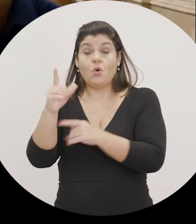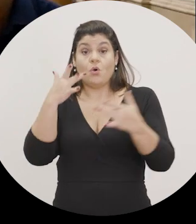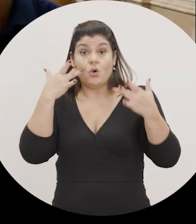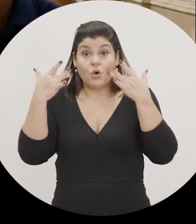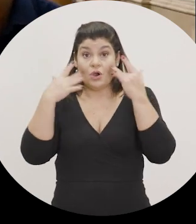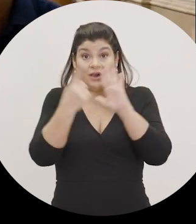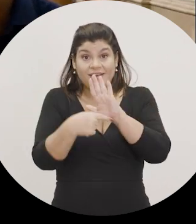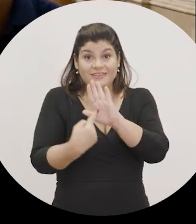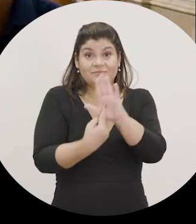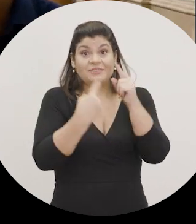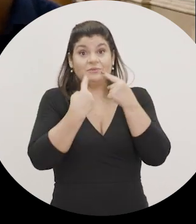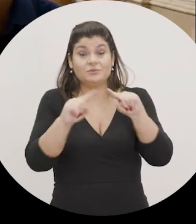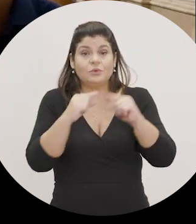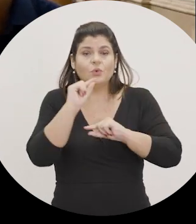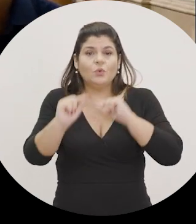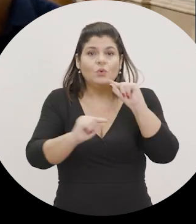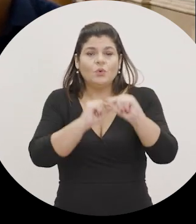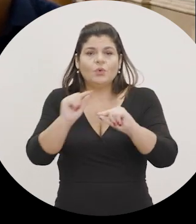outras peças,